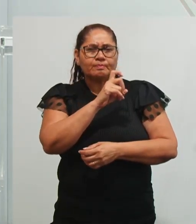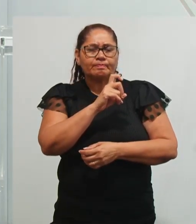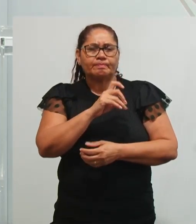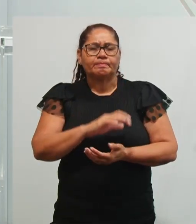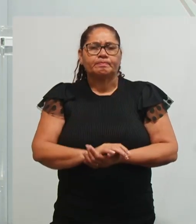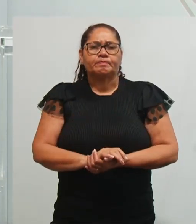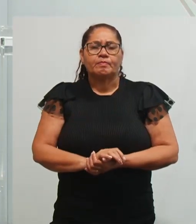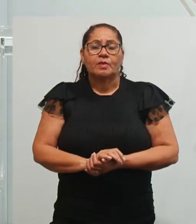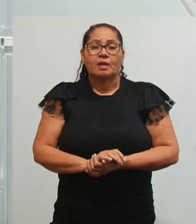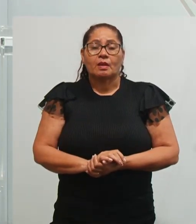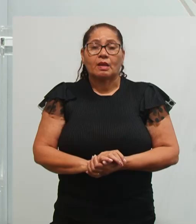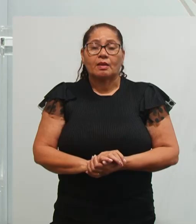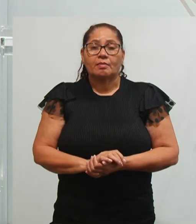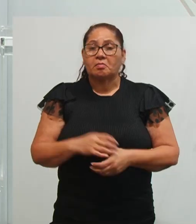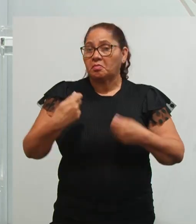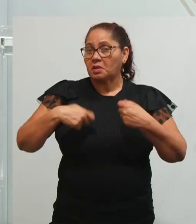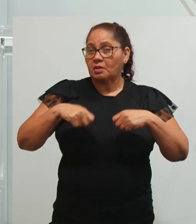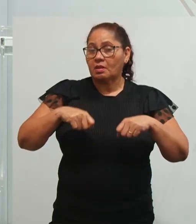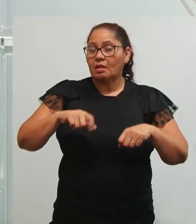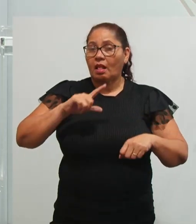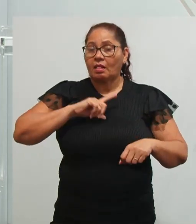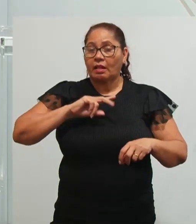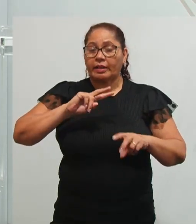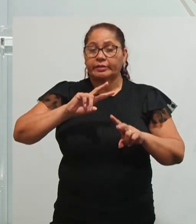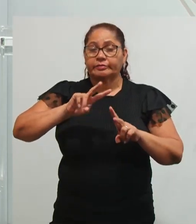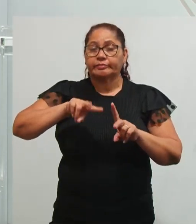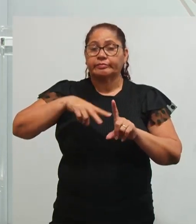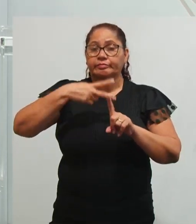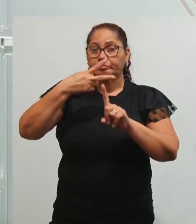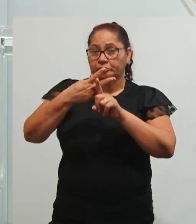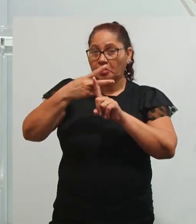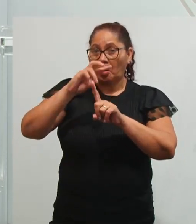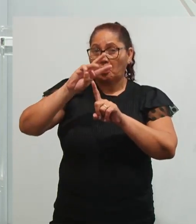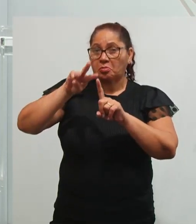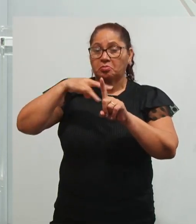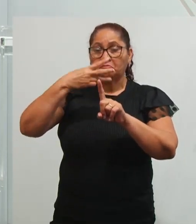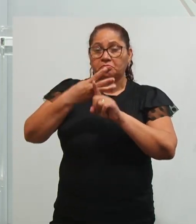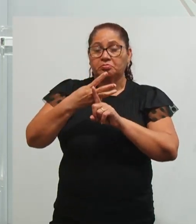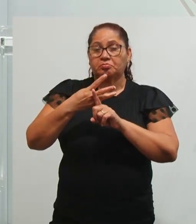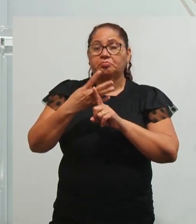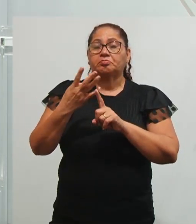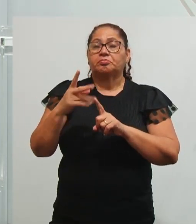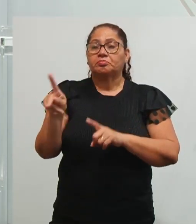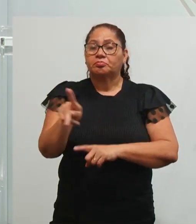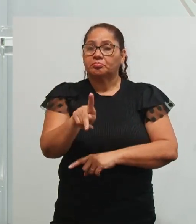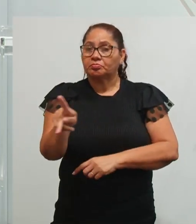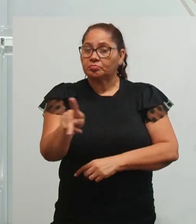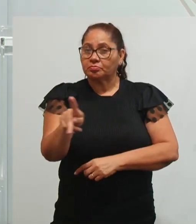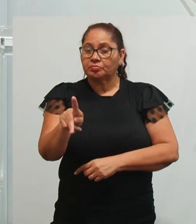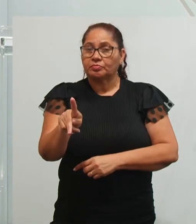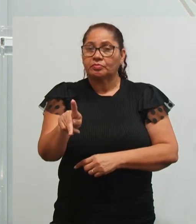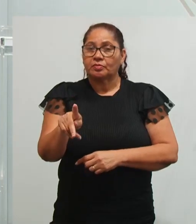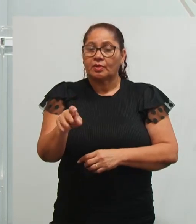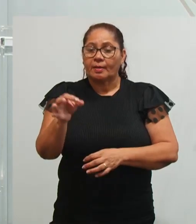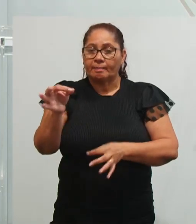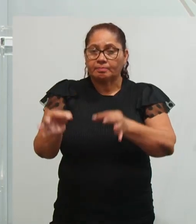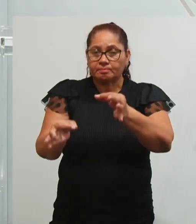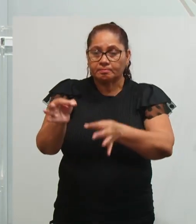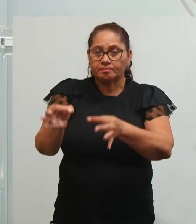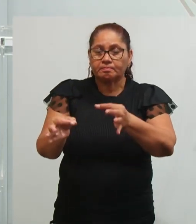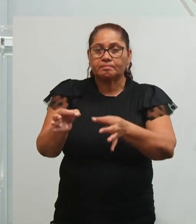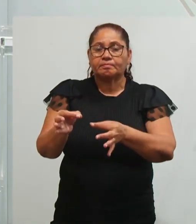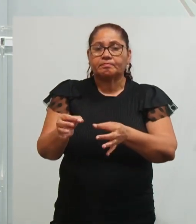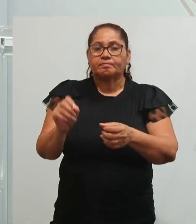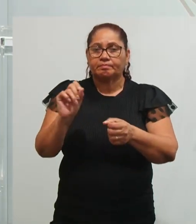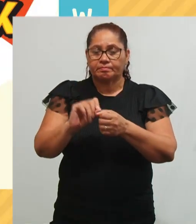e exige o dobro, o triplo ou mais do seu tempo de professor para planejar e para